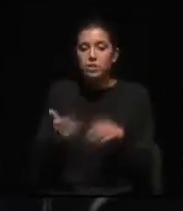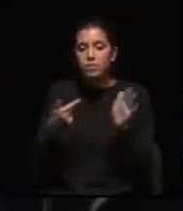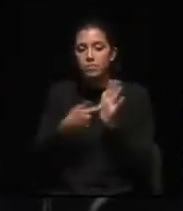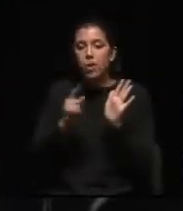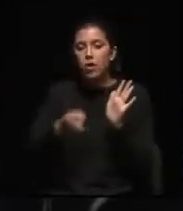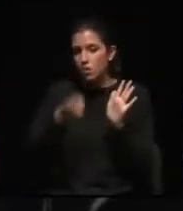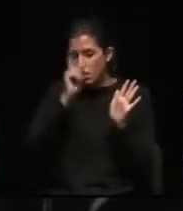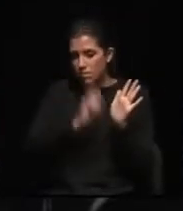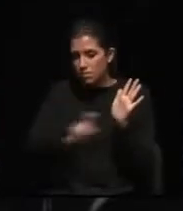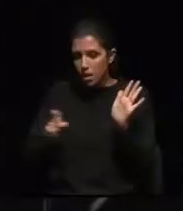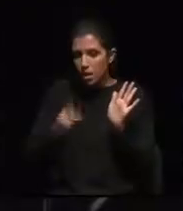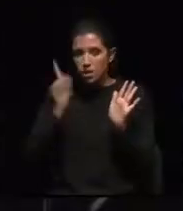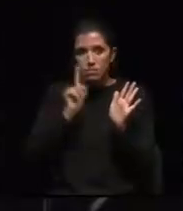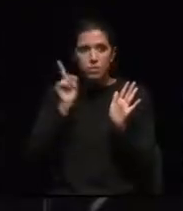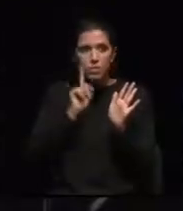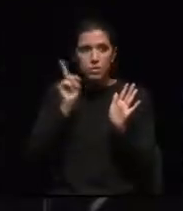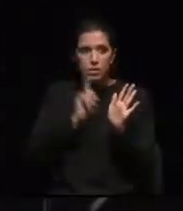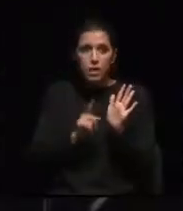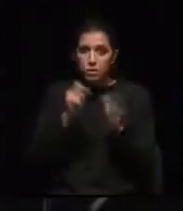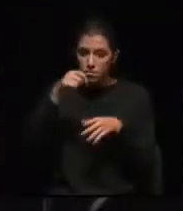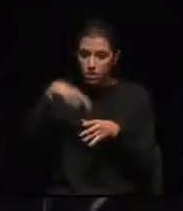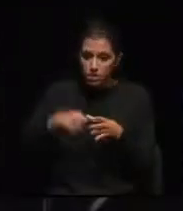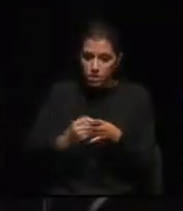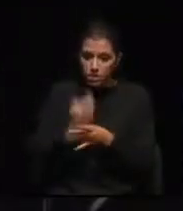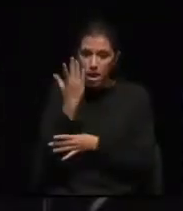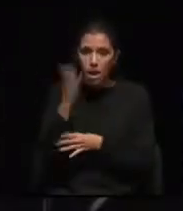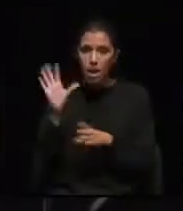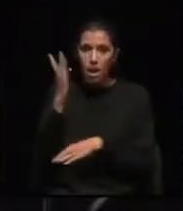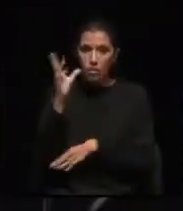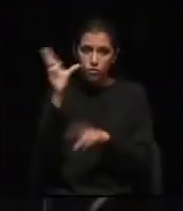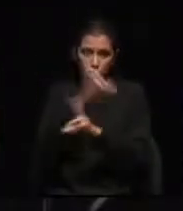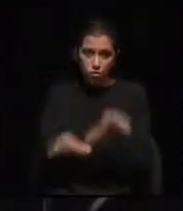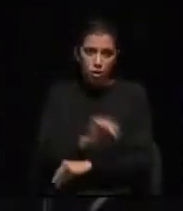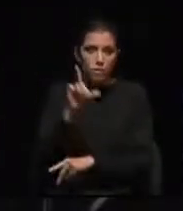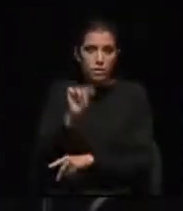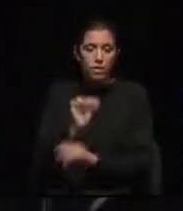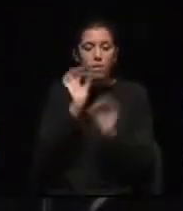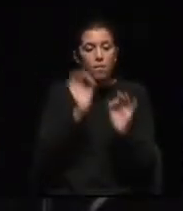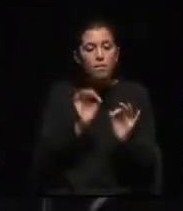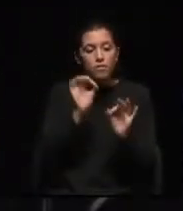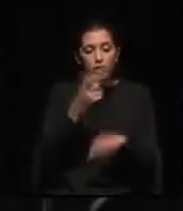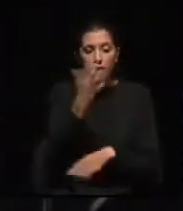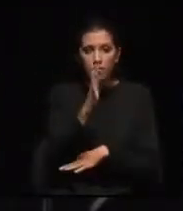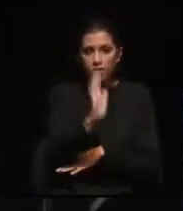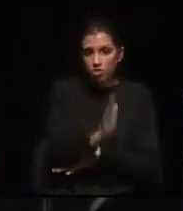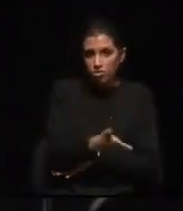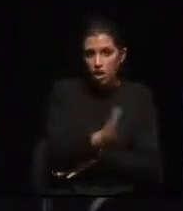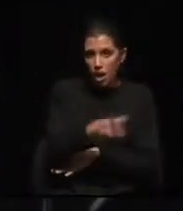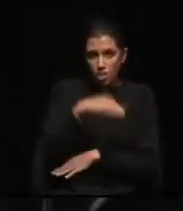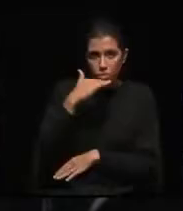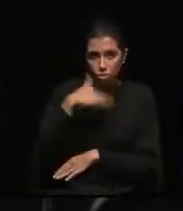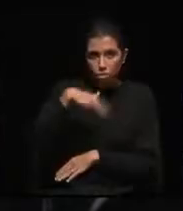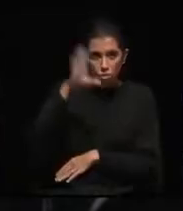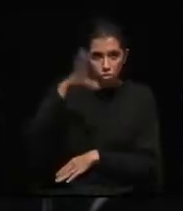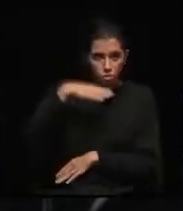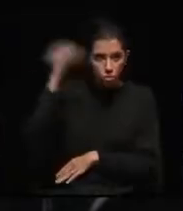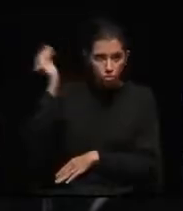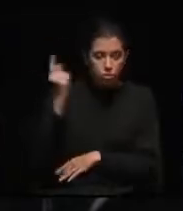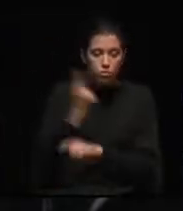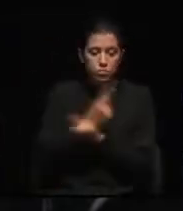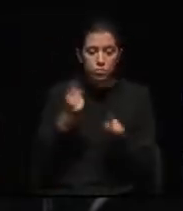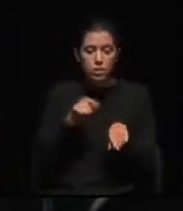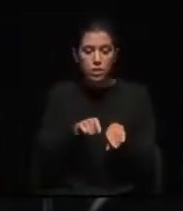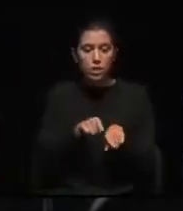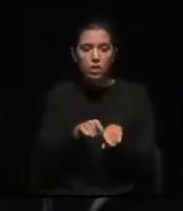exemplo, relembrar que é fundamental não só plantar novas árvores, mas também preservar as árvores adultas, uma vez que têm uma